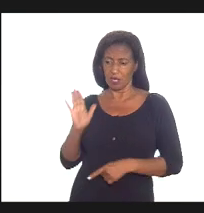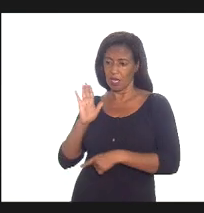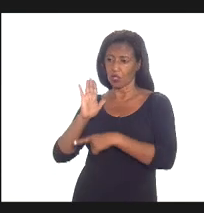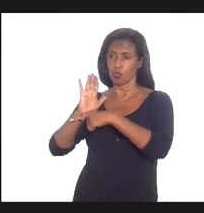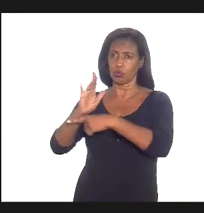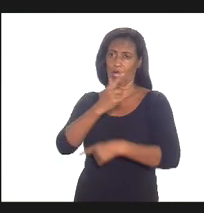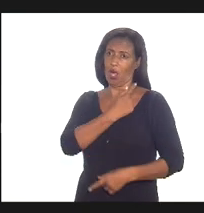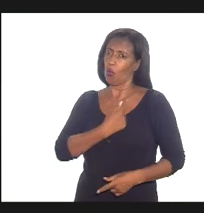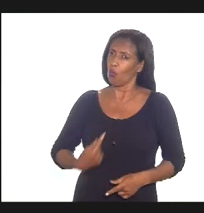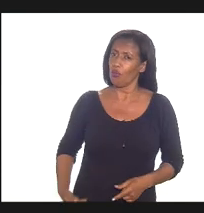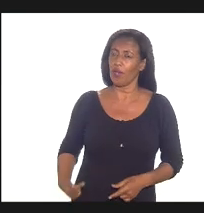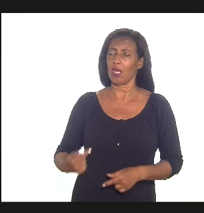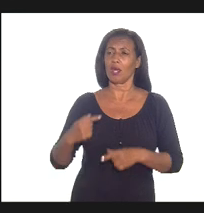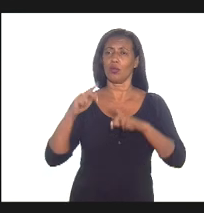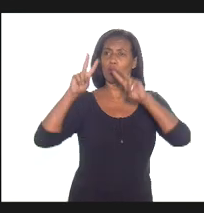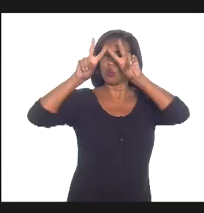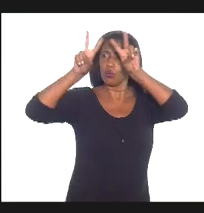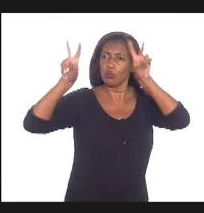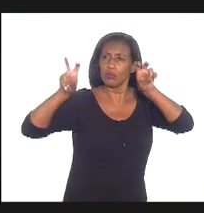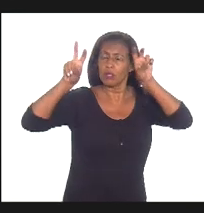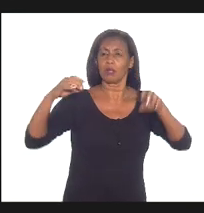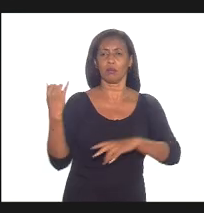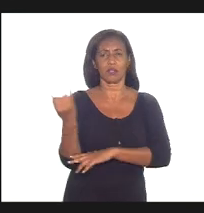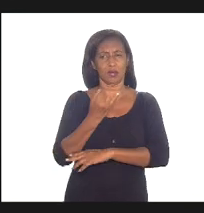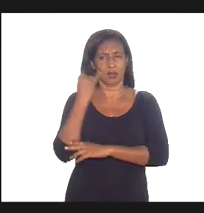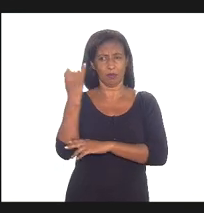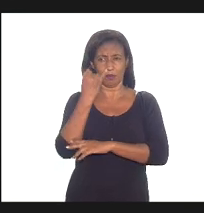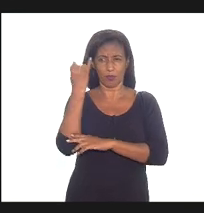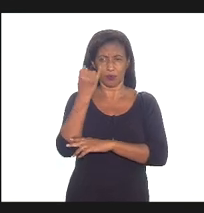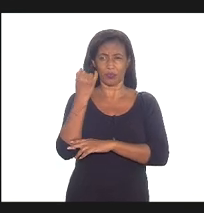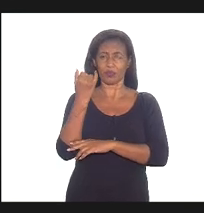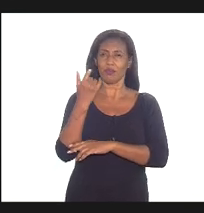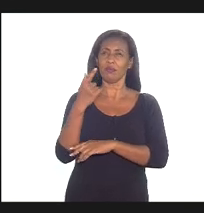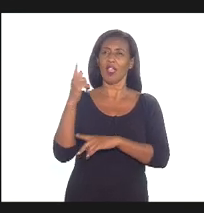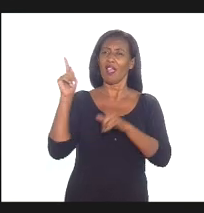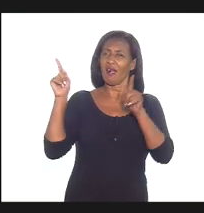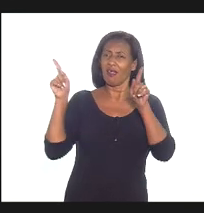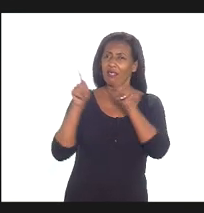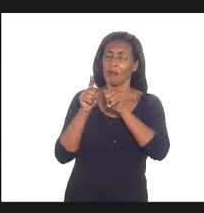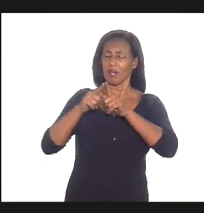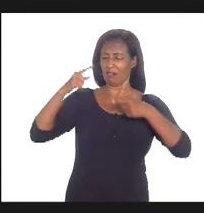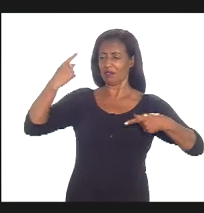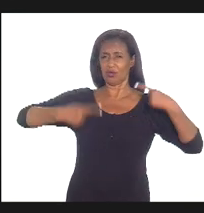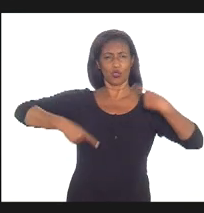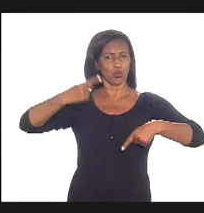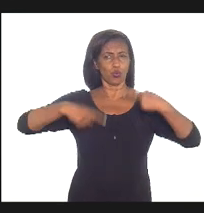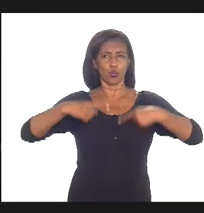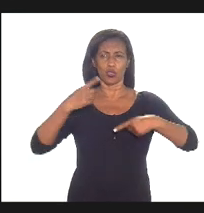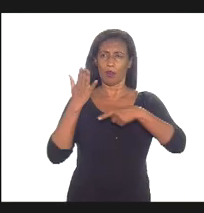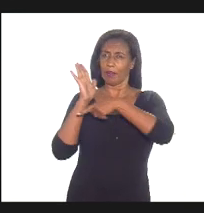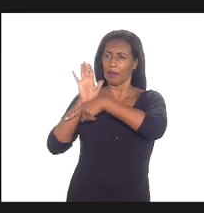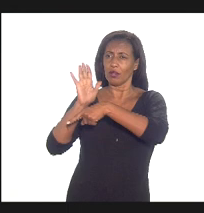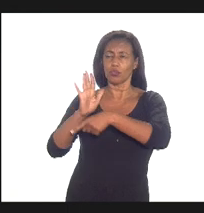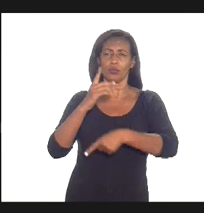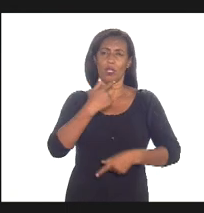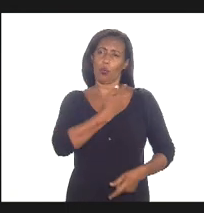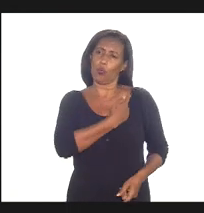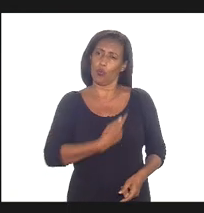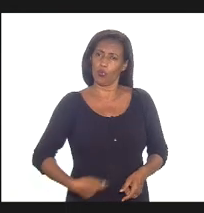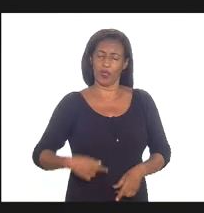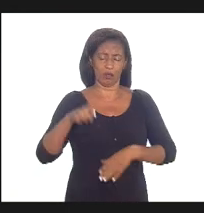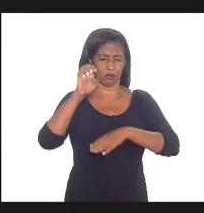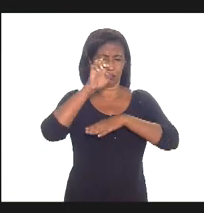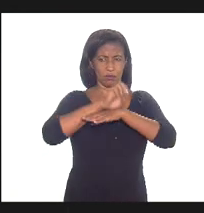votando matérias até que eram bastante polêmicas, às vezes até se discutiam plenamente, para tentar ajudar o governo do Estado de